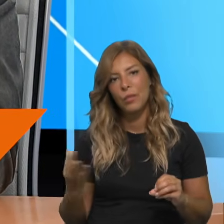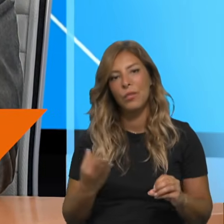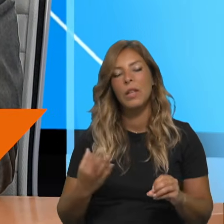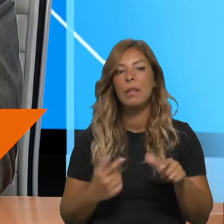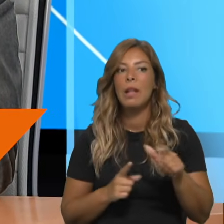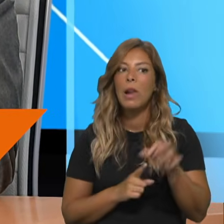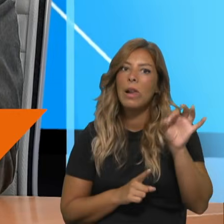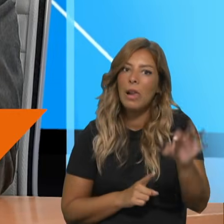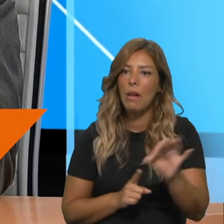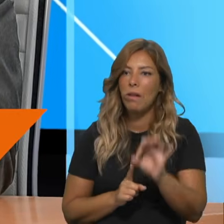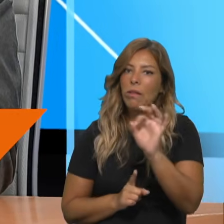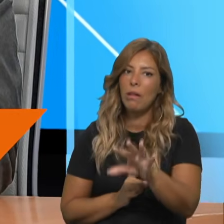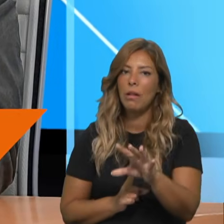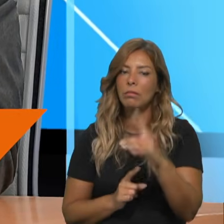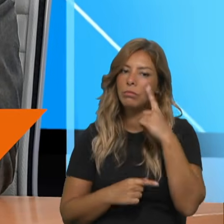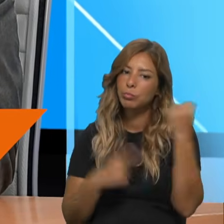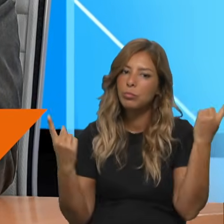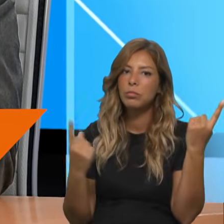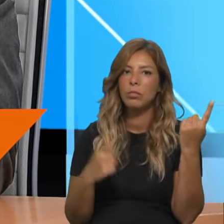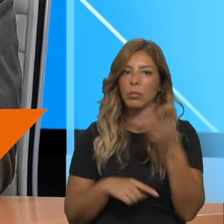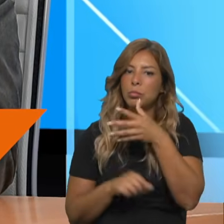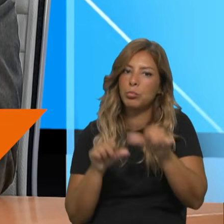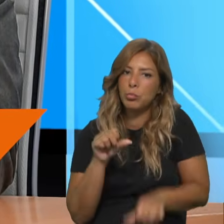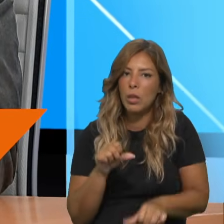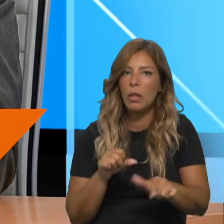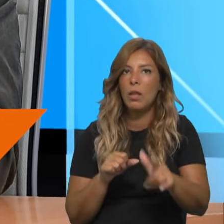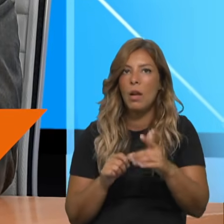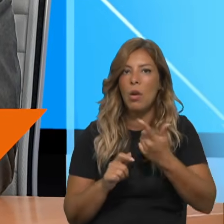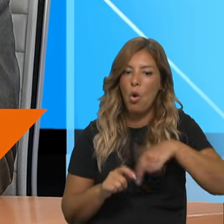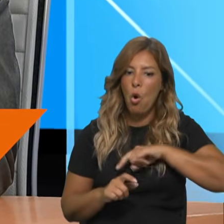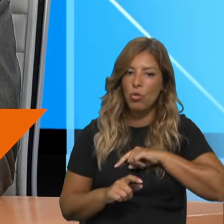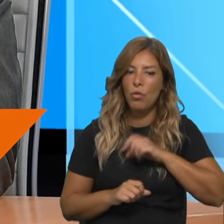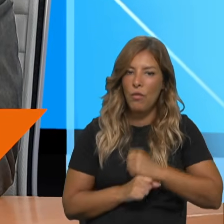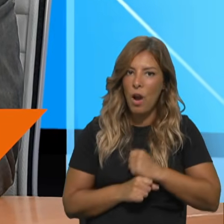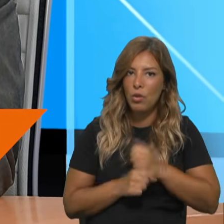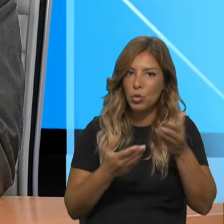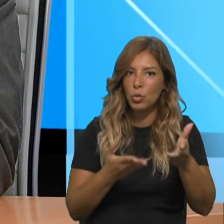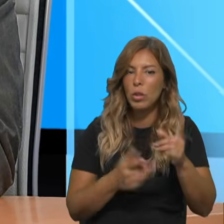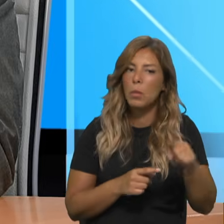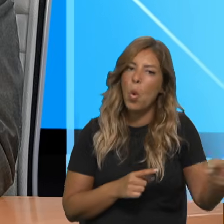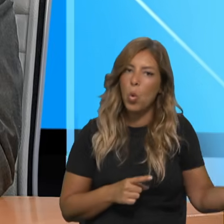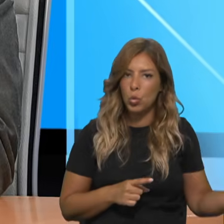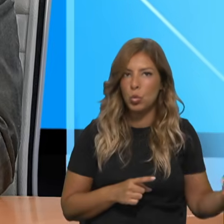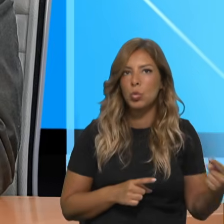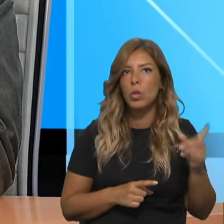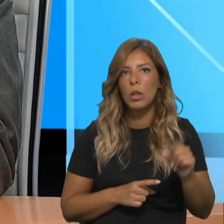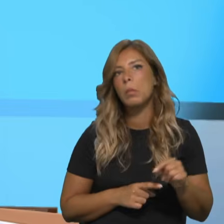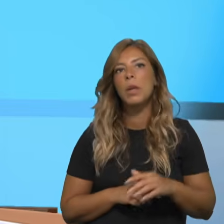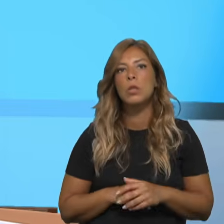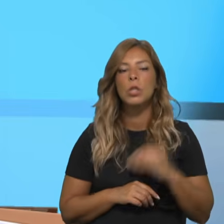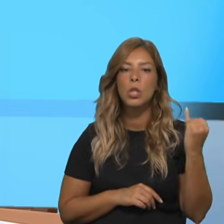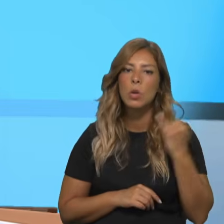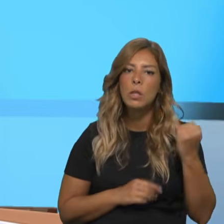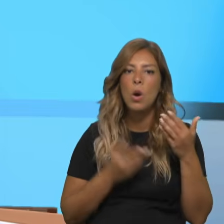queremos também que ela tenha uma sequência, não só da nossa parte, mas também de outras organizações e de outras